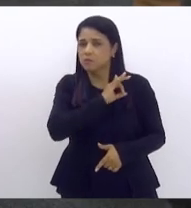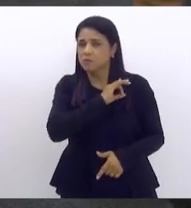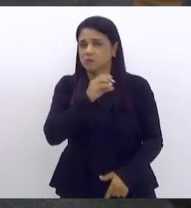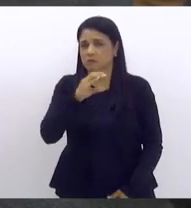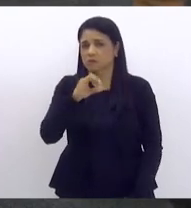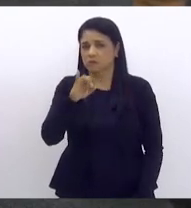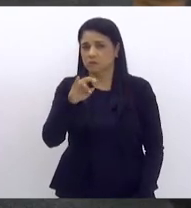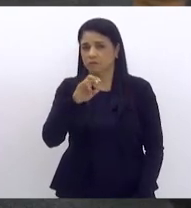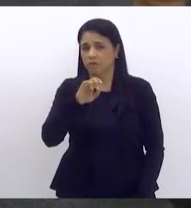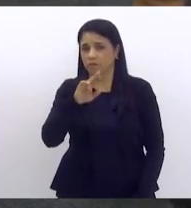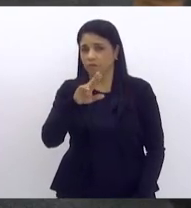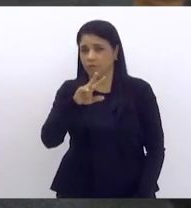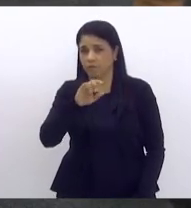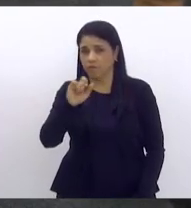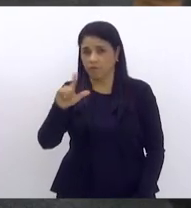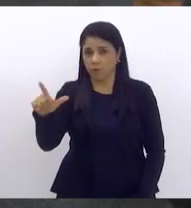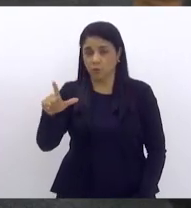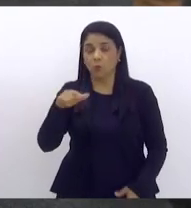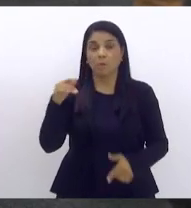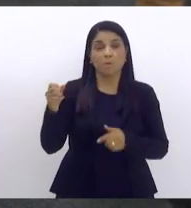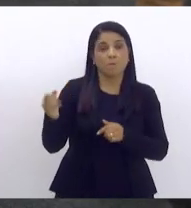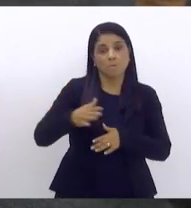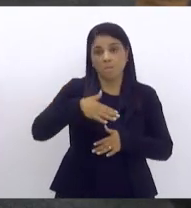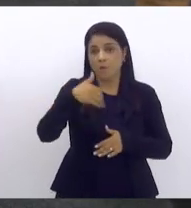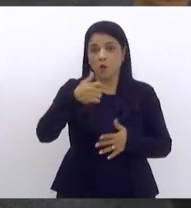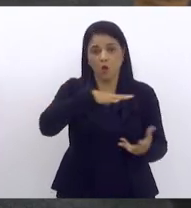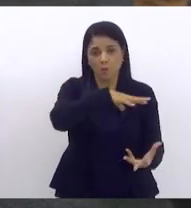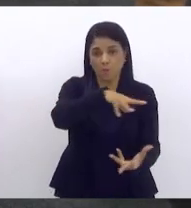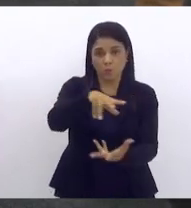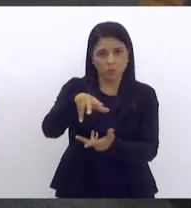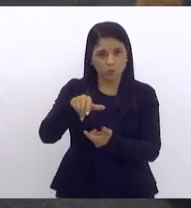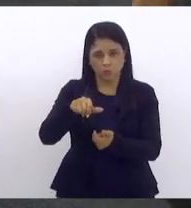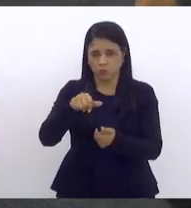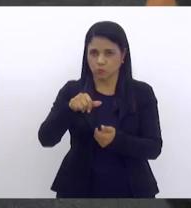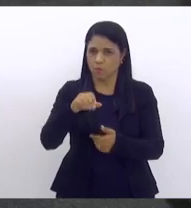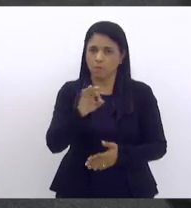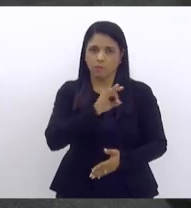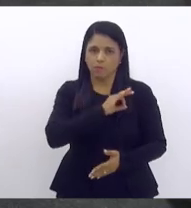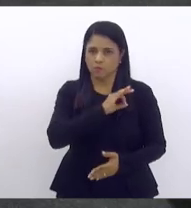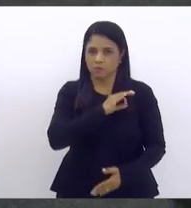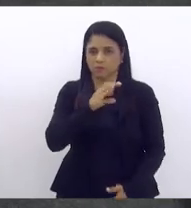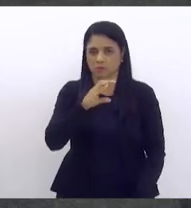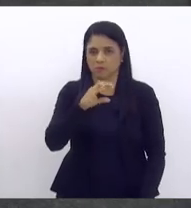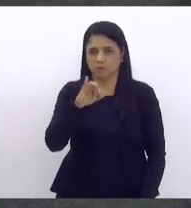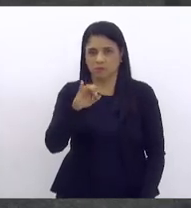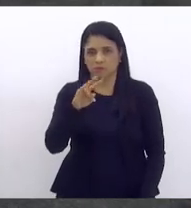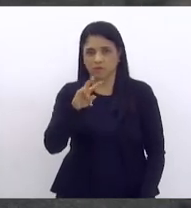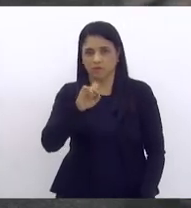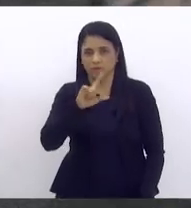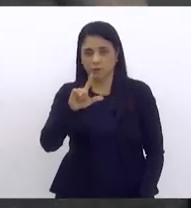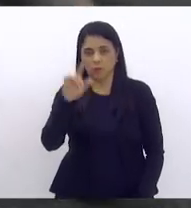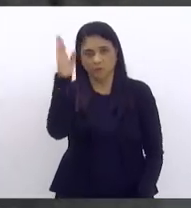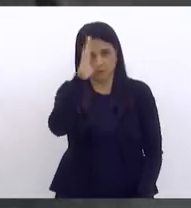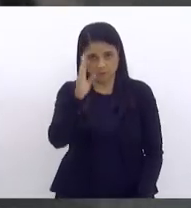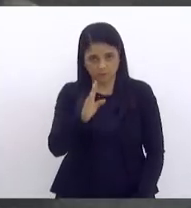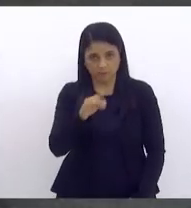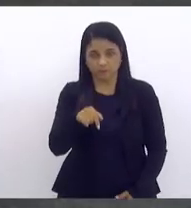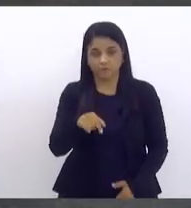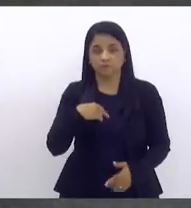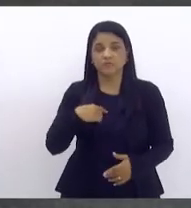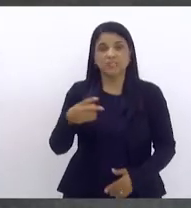mundo. Mas, por outro lado, nós precisamos saber que quanto mais